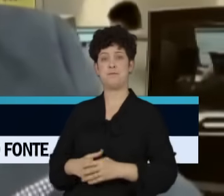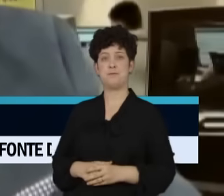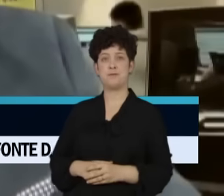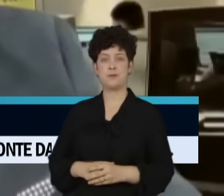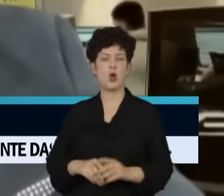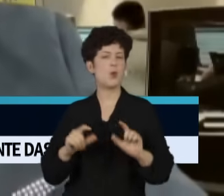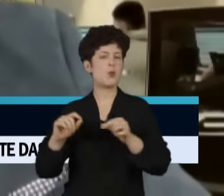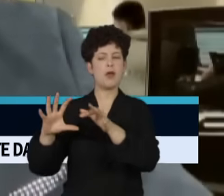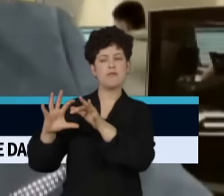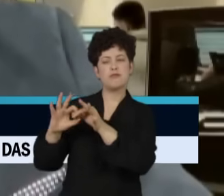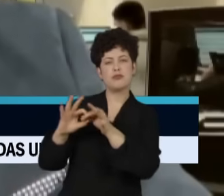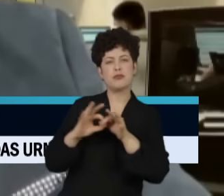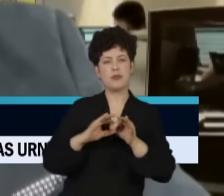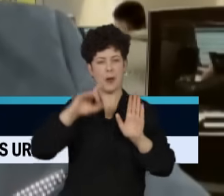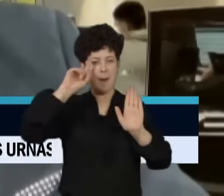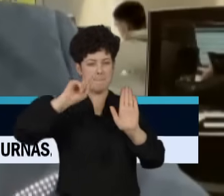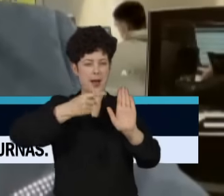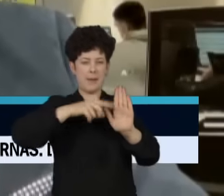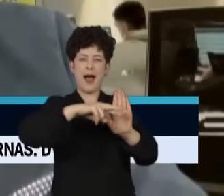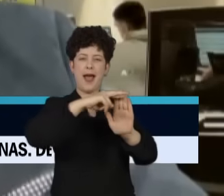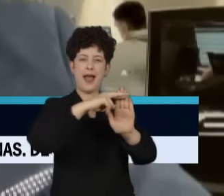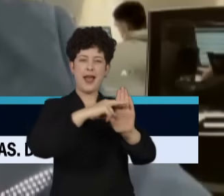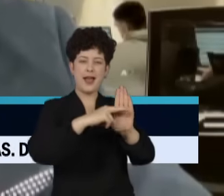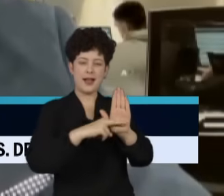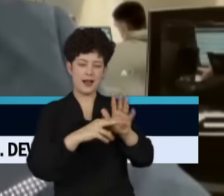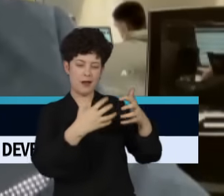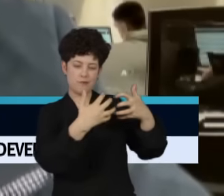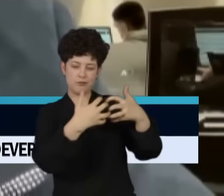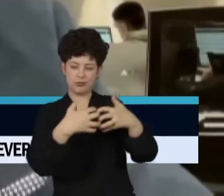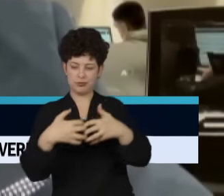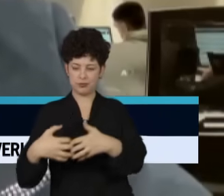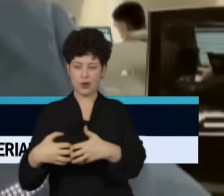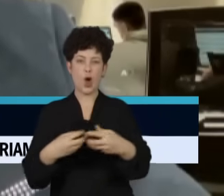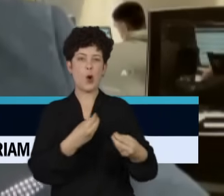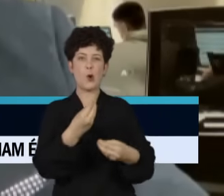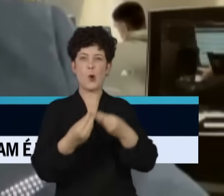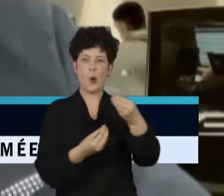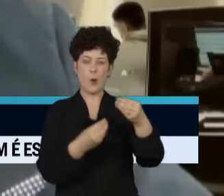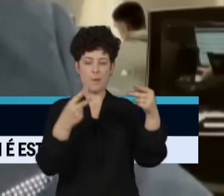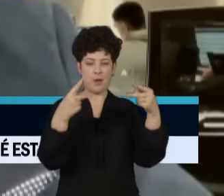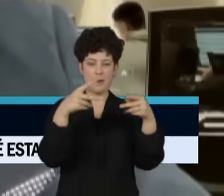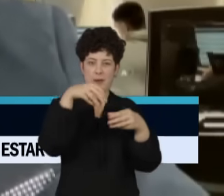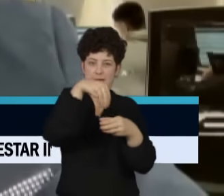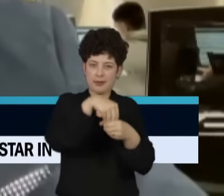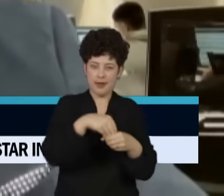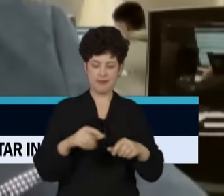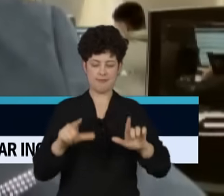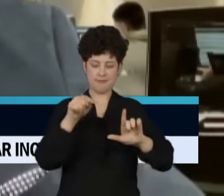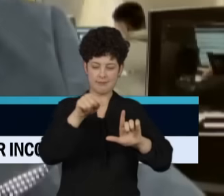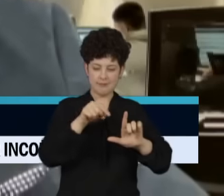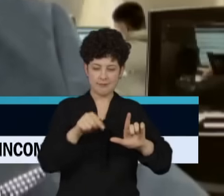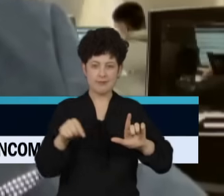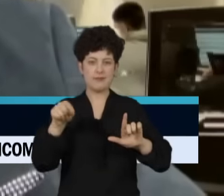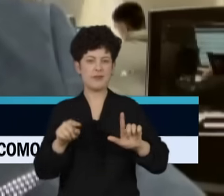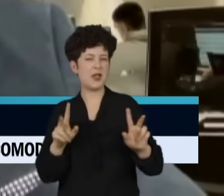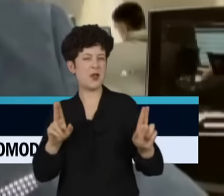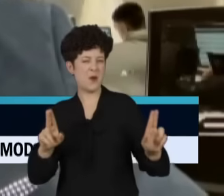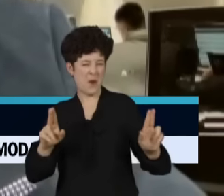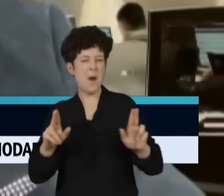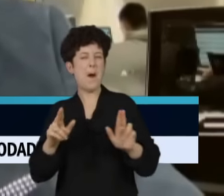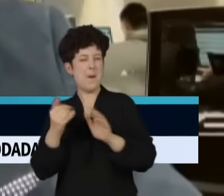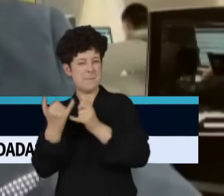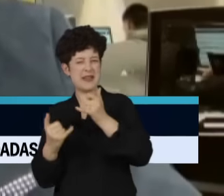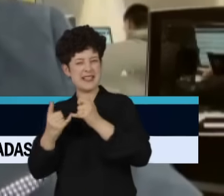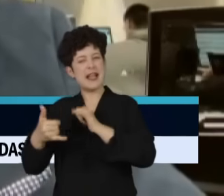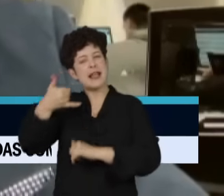Ele é um conjunto de instruções. Eles formam o programa que roda dentro da urna eletrônica, assim como um software de